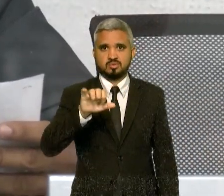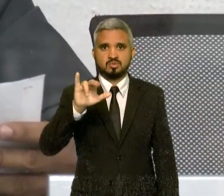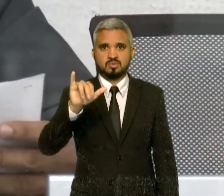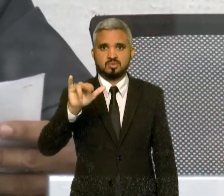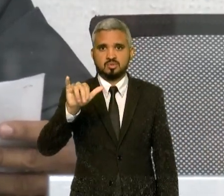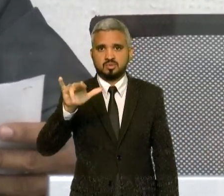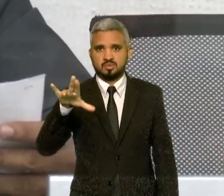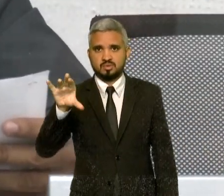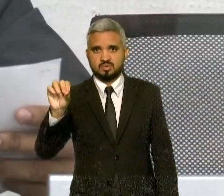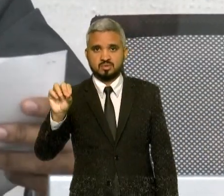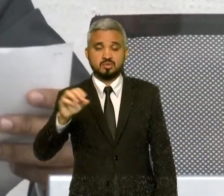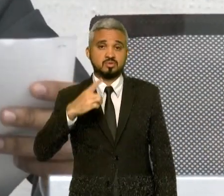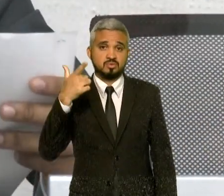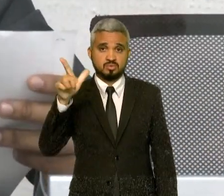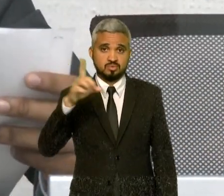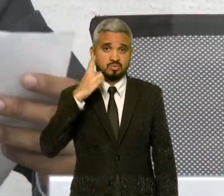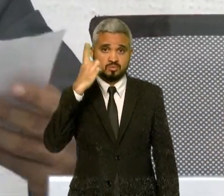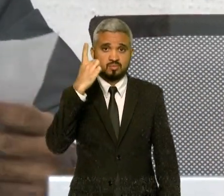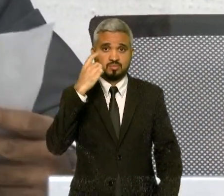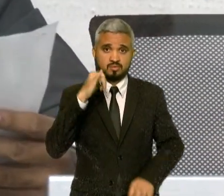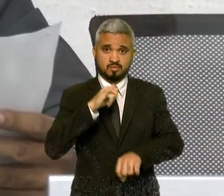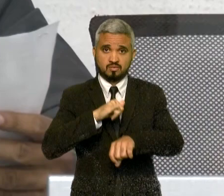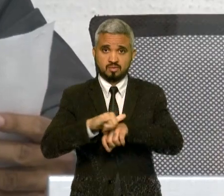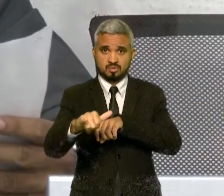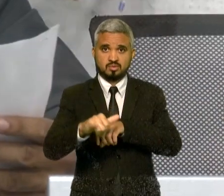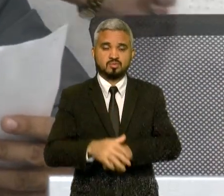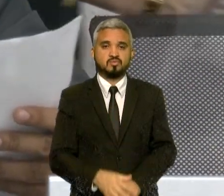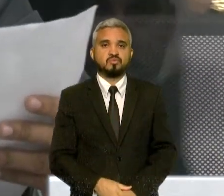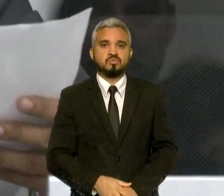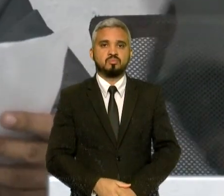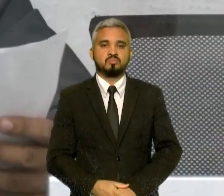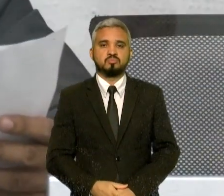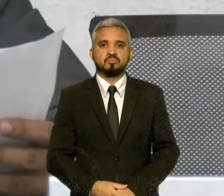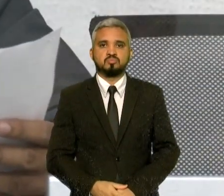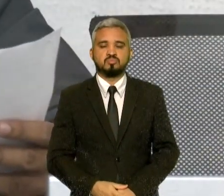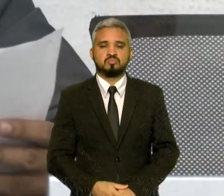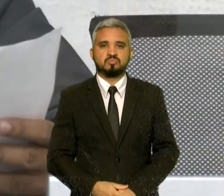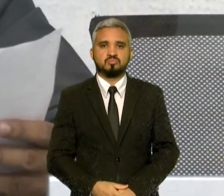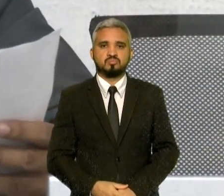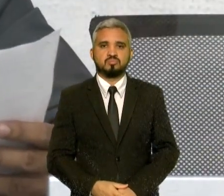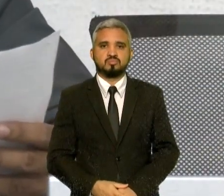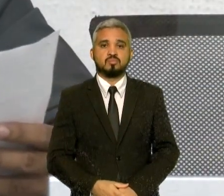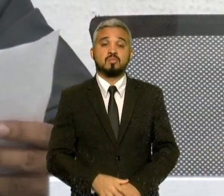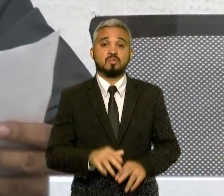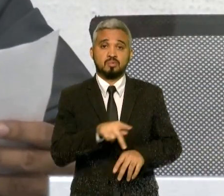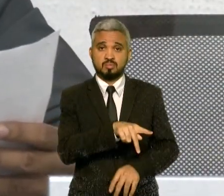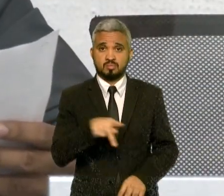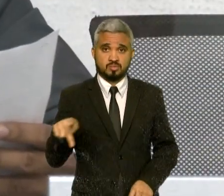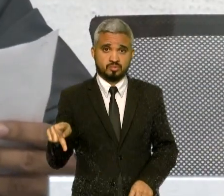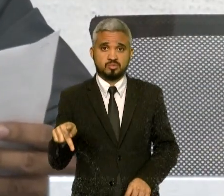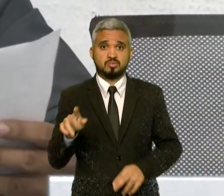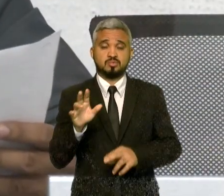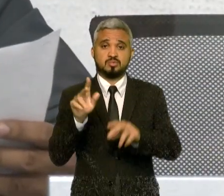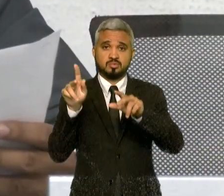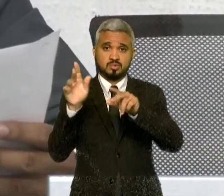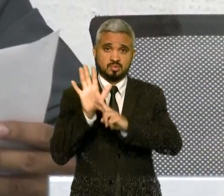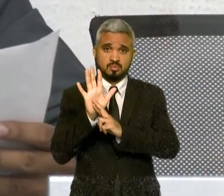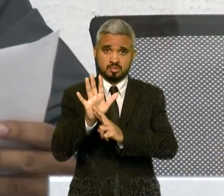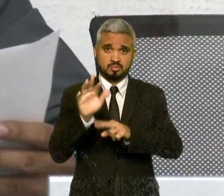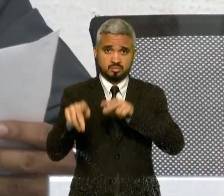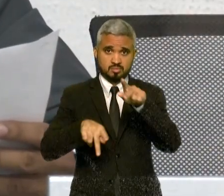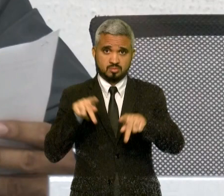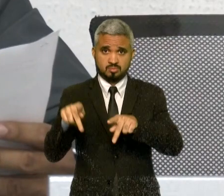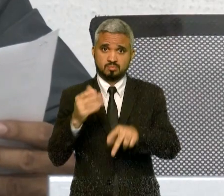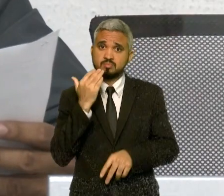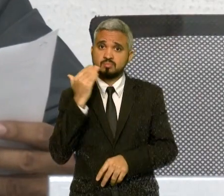Viviane, Fabiana Vilar, Janaína Ramos e Ricardo Arruda. O presidente, em nome do povo, invocando a proteção de Deus,